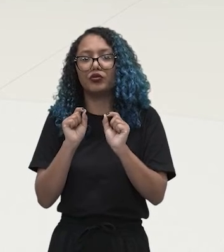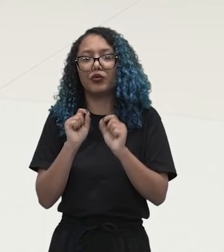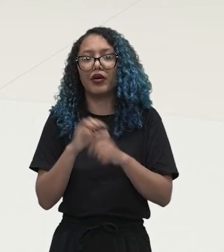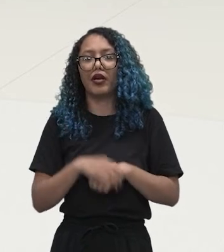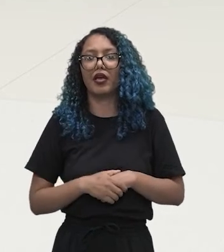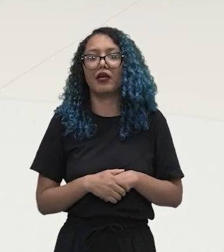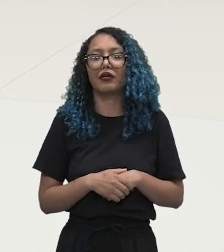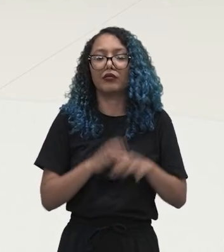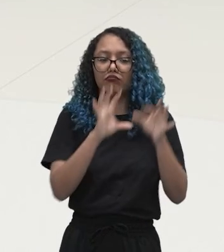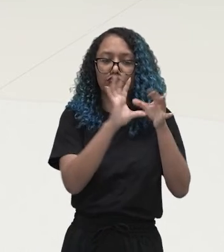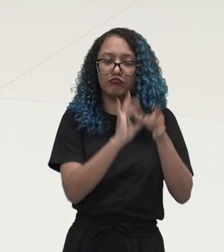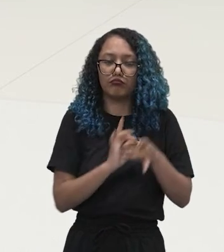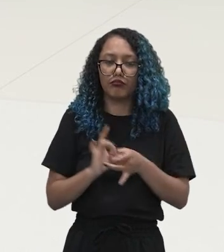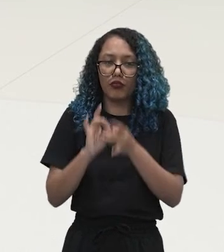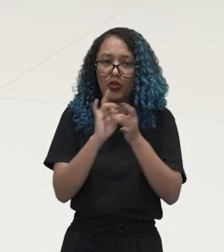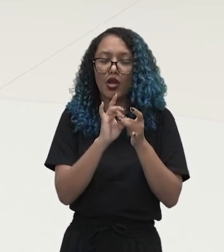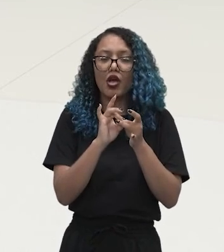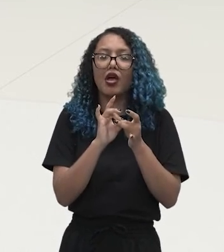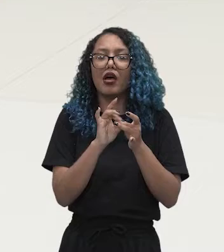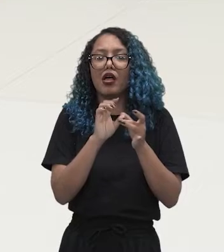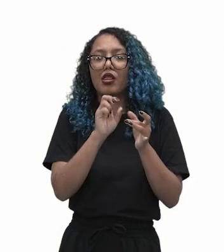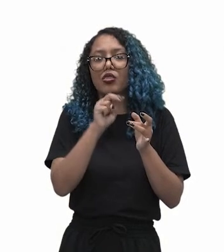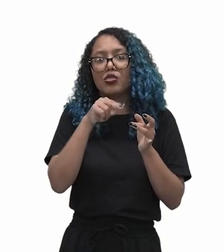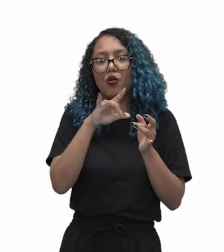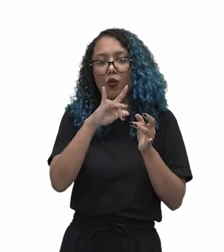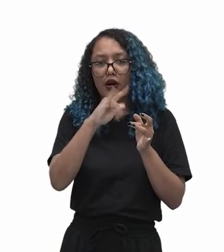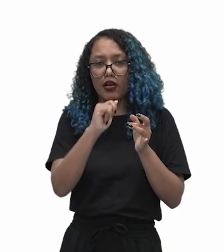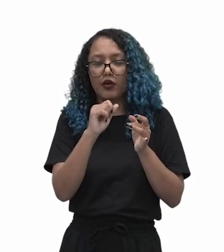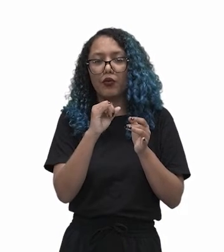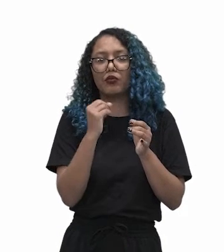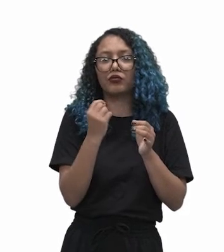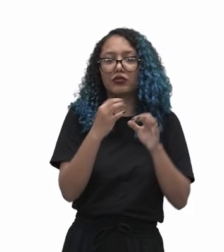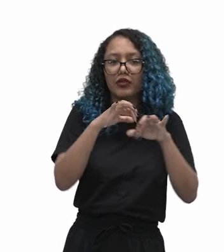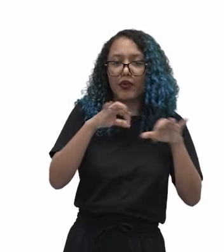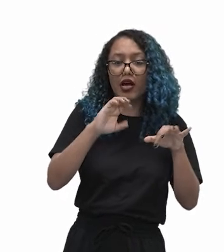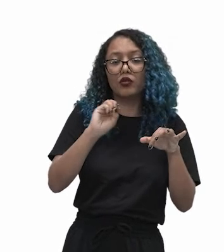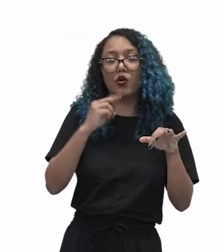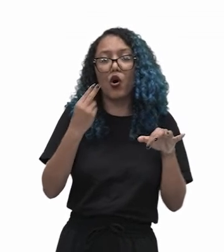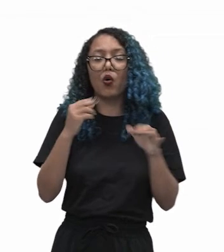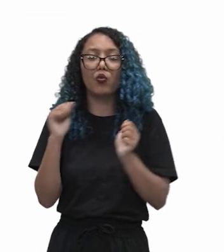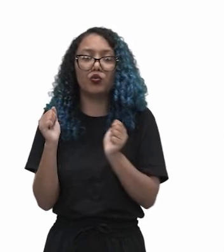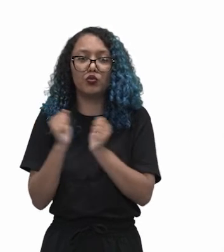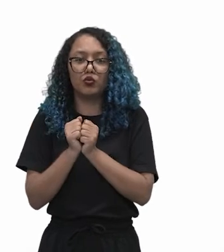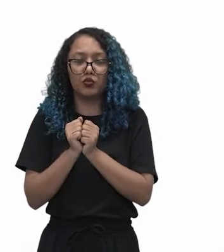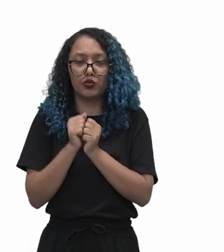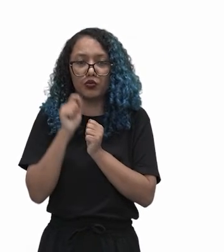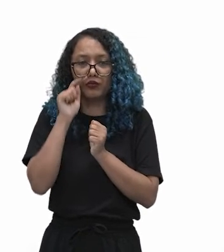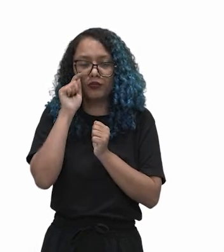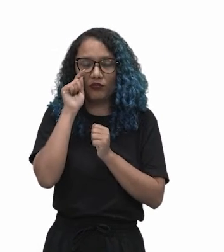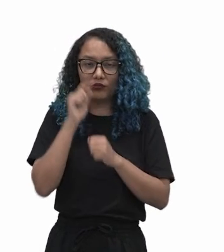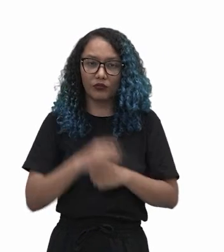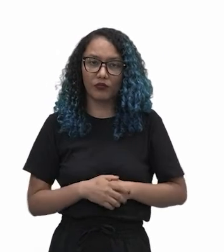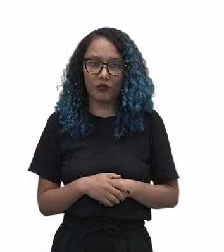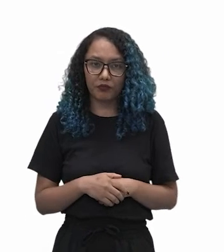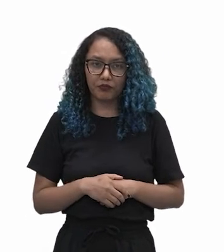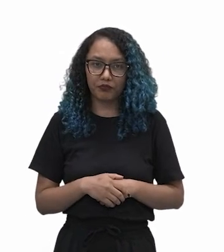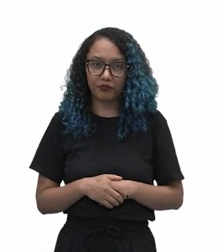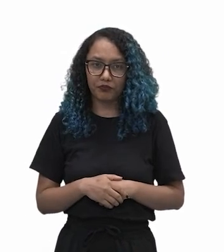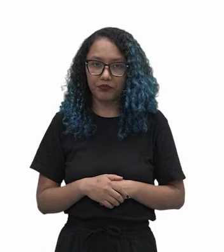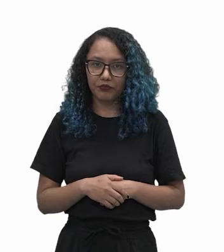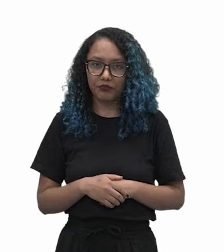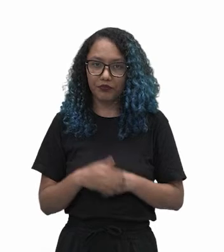ok? Vamos ver exemplos. Observem aqui. A classificação da cadeia alicíclica. Temos